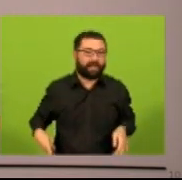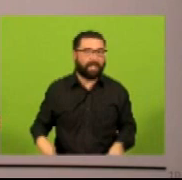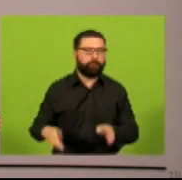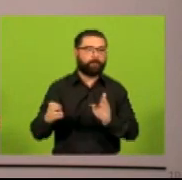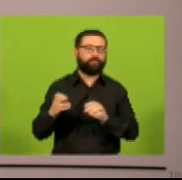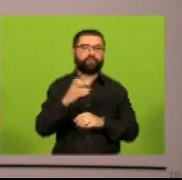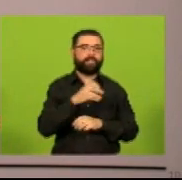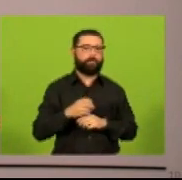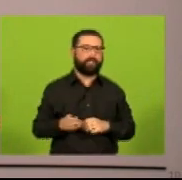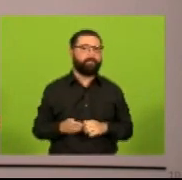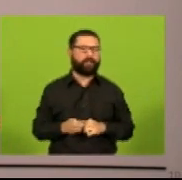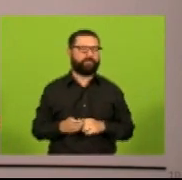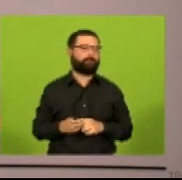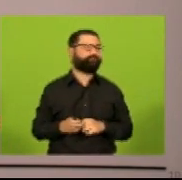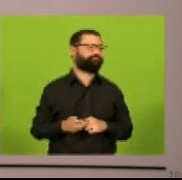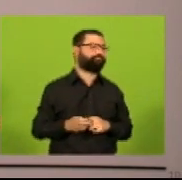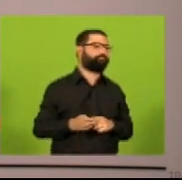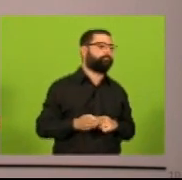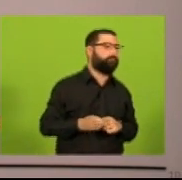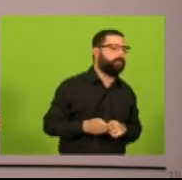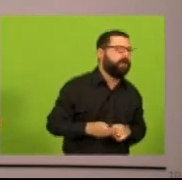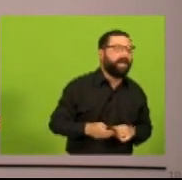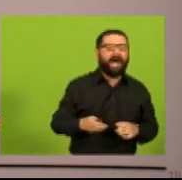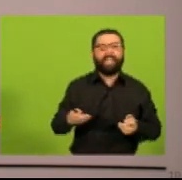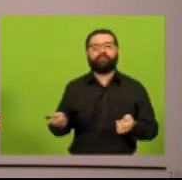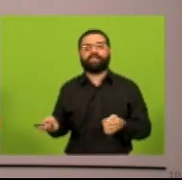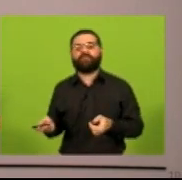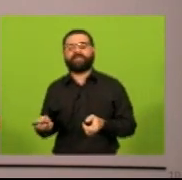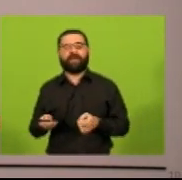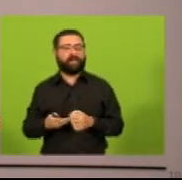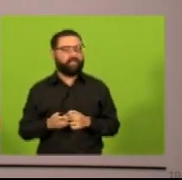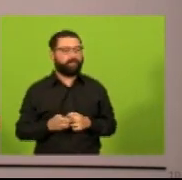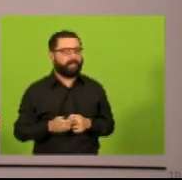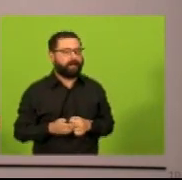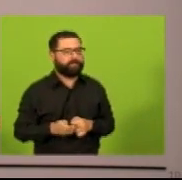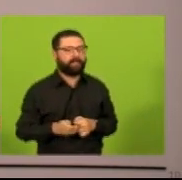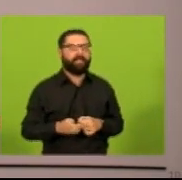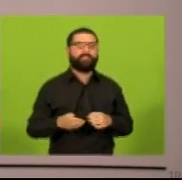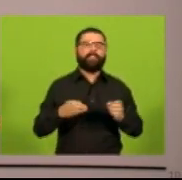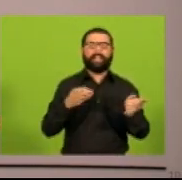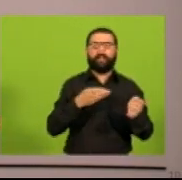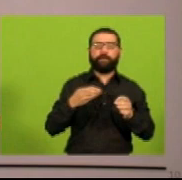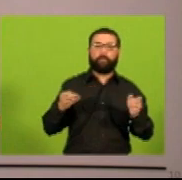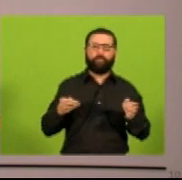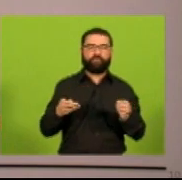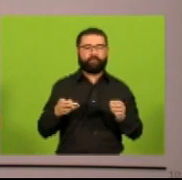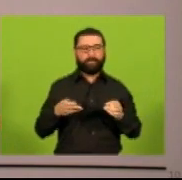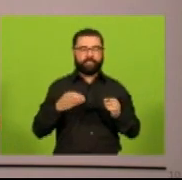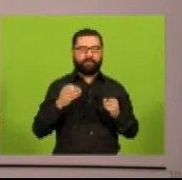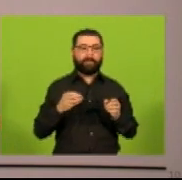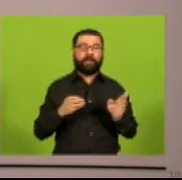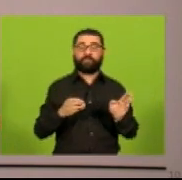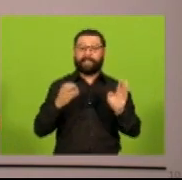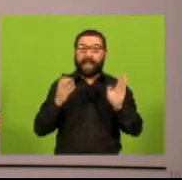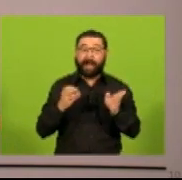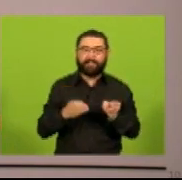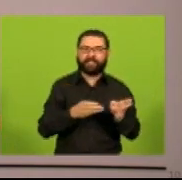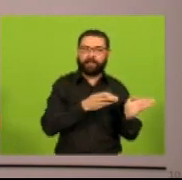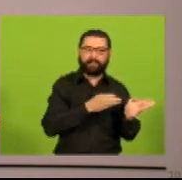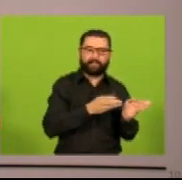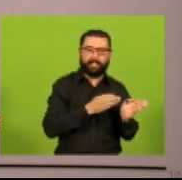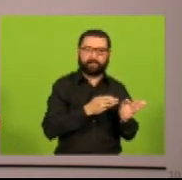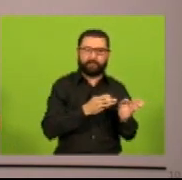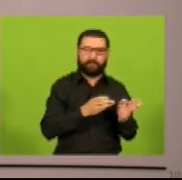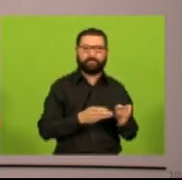6,4 litros naquele percurso de 50 metros. Aí você faz a regrinha de 3. Se naquele percurso de 50 metros, que tem a